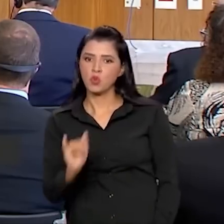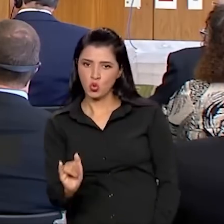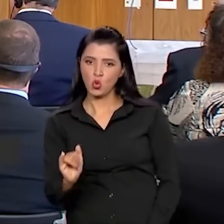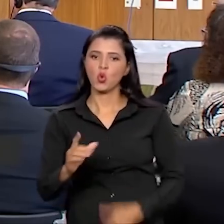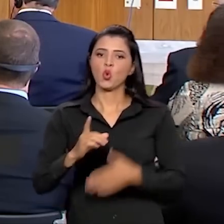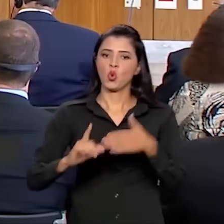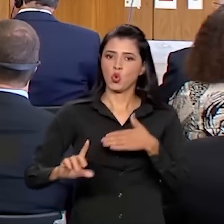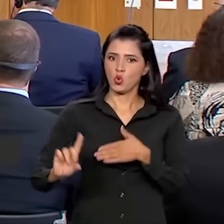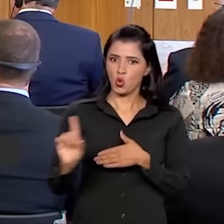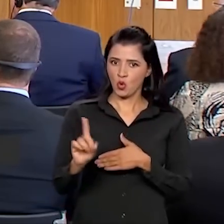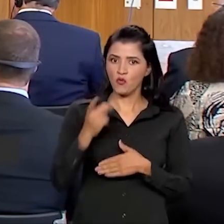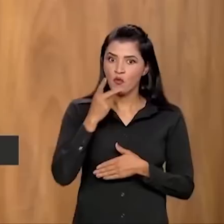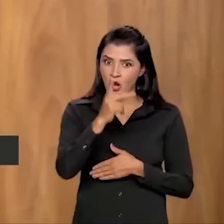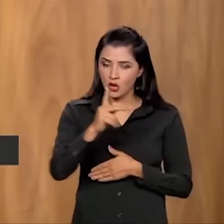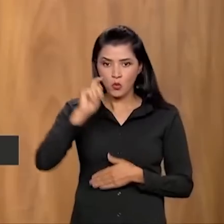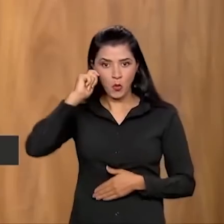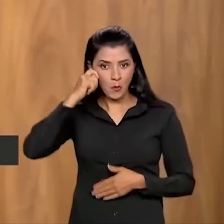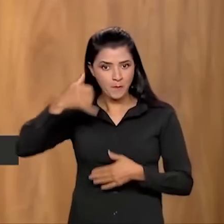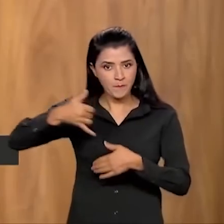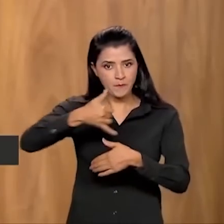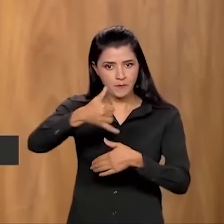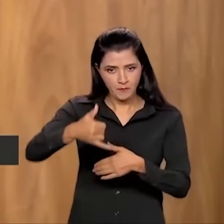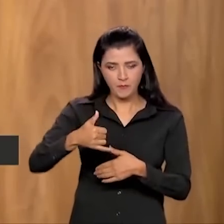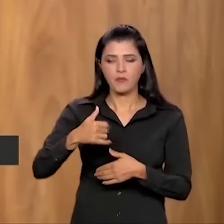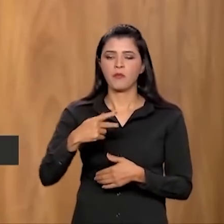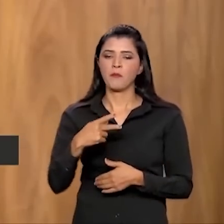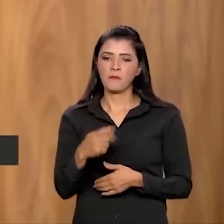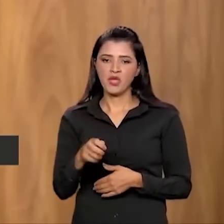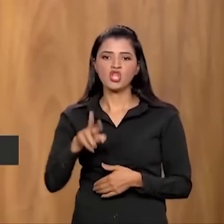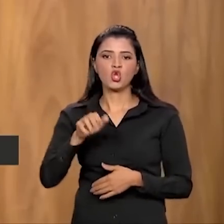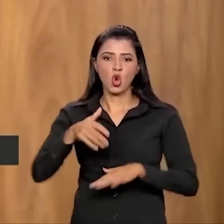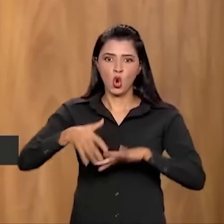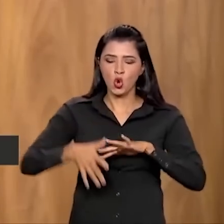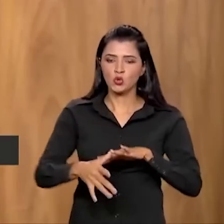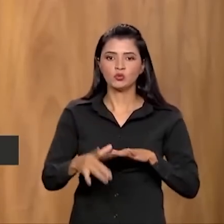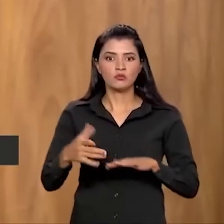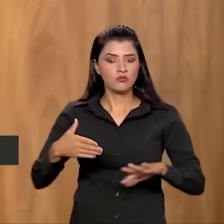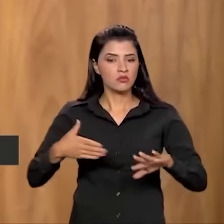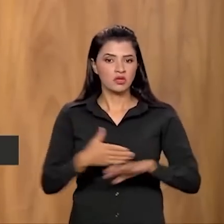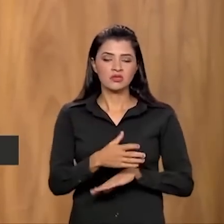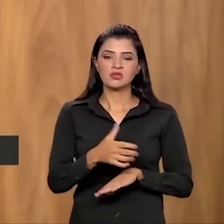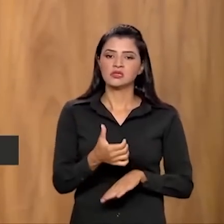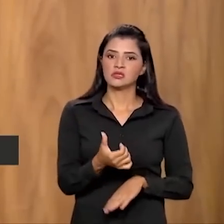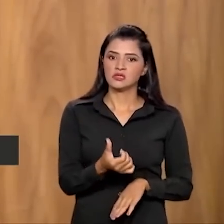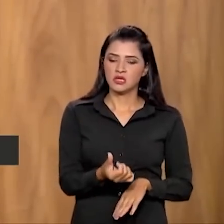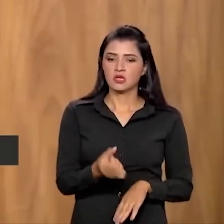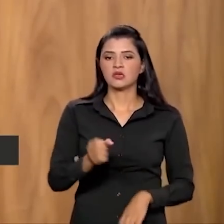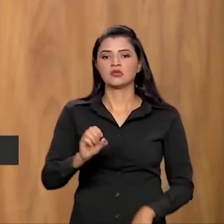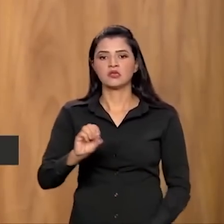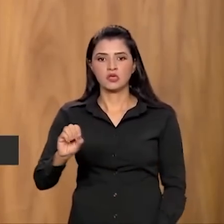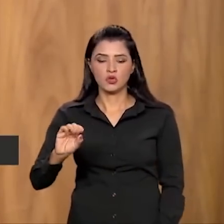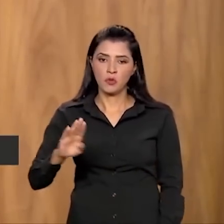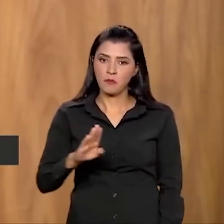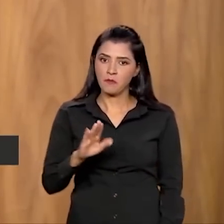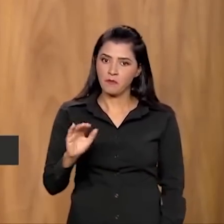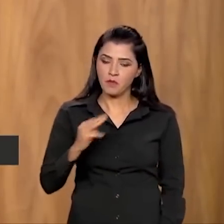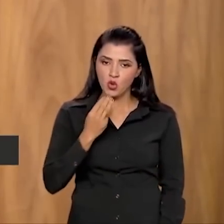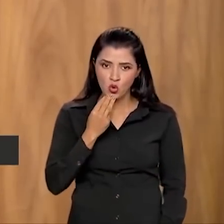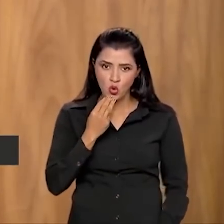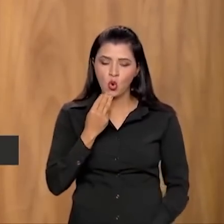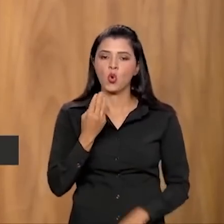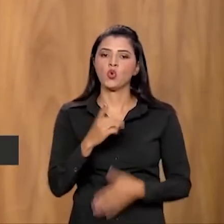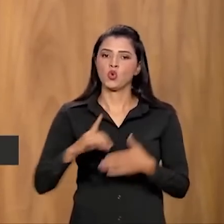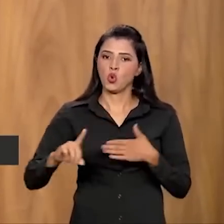dólares, isso falando de petróleo ao ano, a uma entrada de 700 milhões de dólares por ano. E